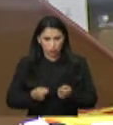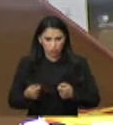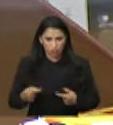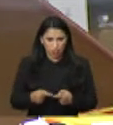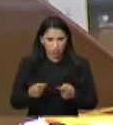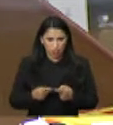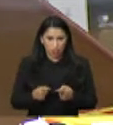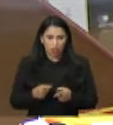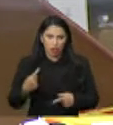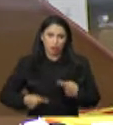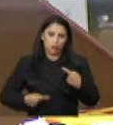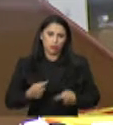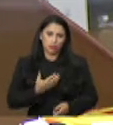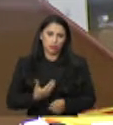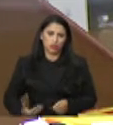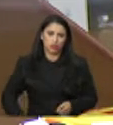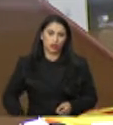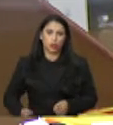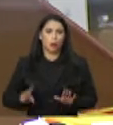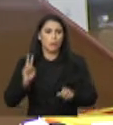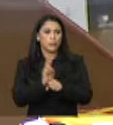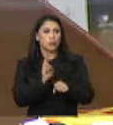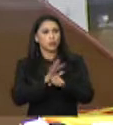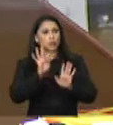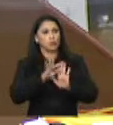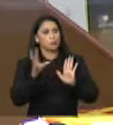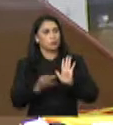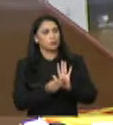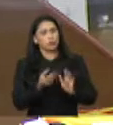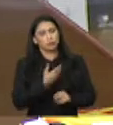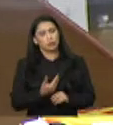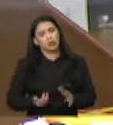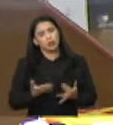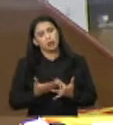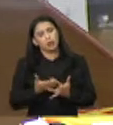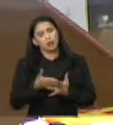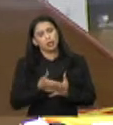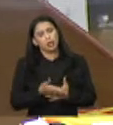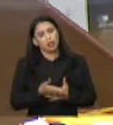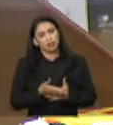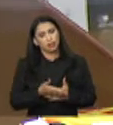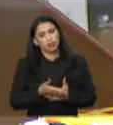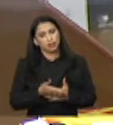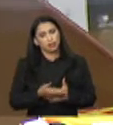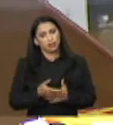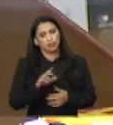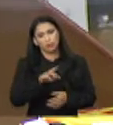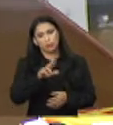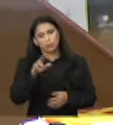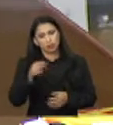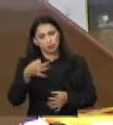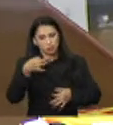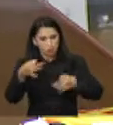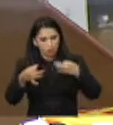de legalidade e políticas públicas e para a proteção do patrimônio público e social por meio ambiente e outros interesses difusos coletivos e individuais